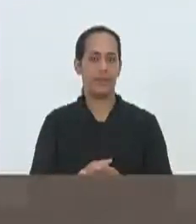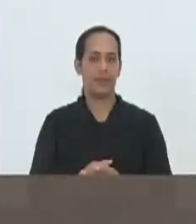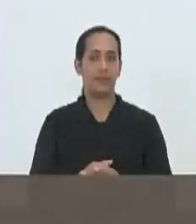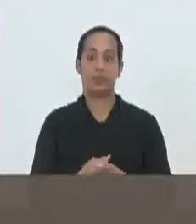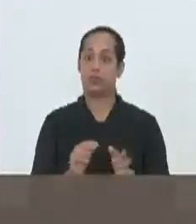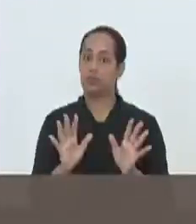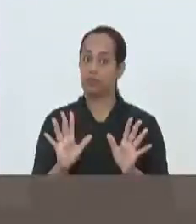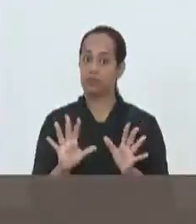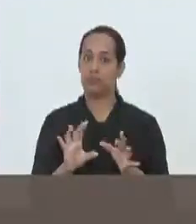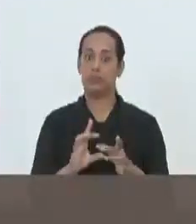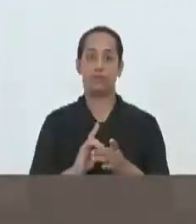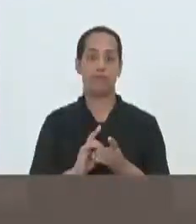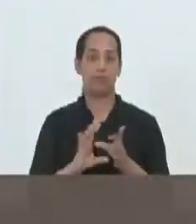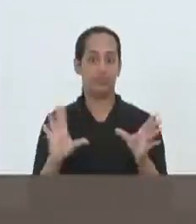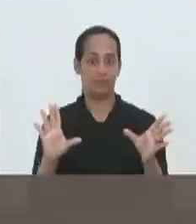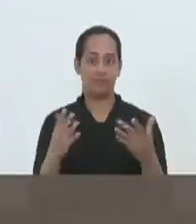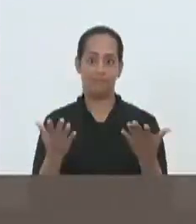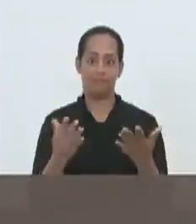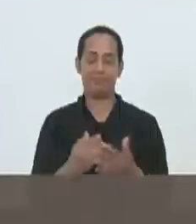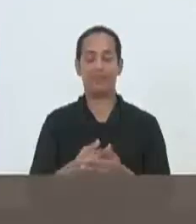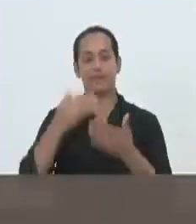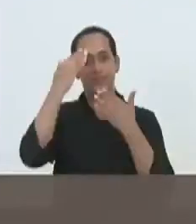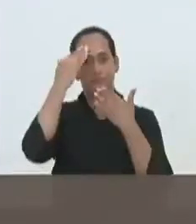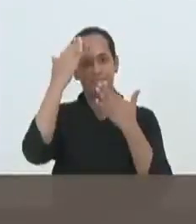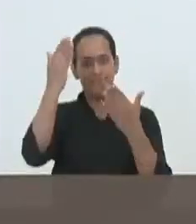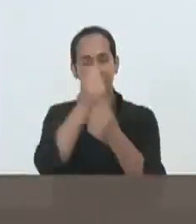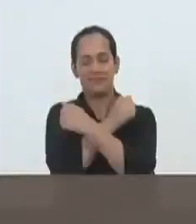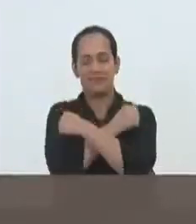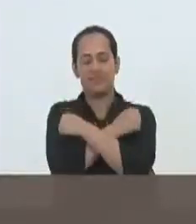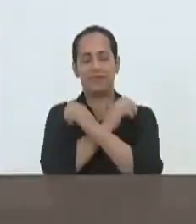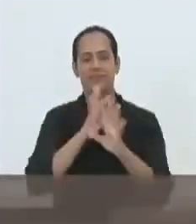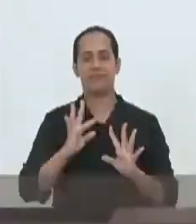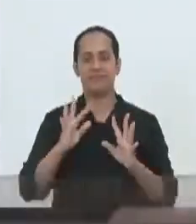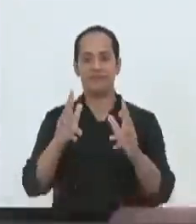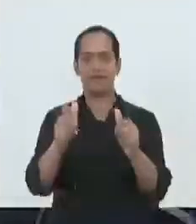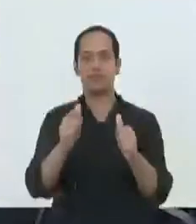democraticamente obrigado viu gente obrigado um abraço a